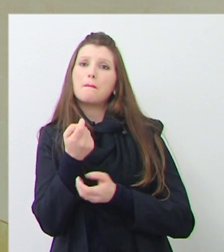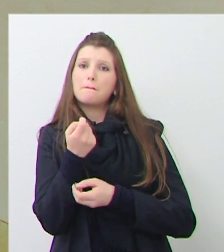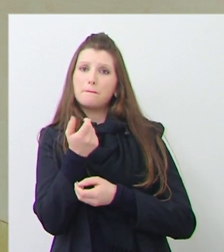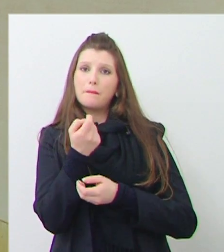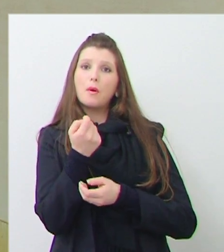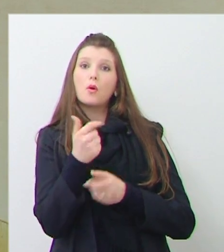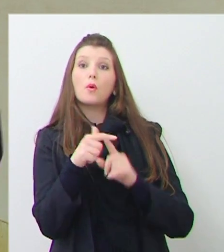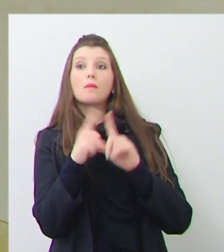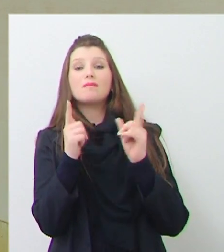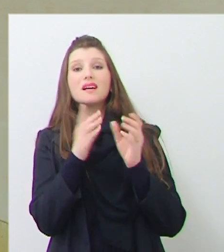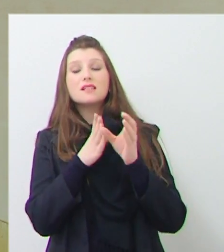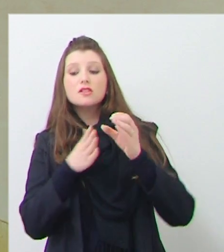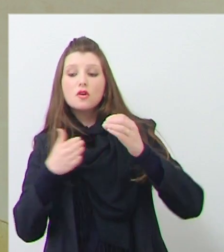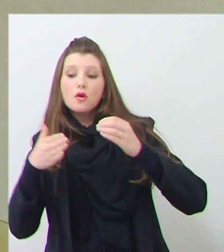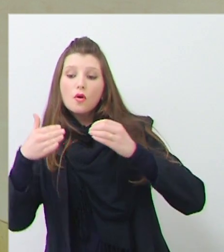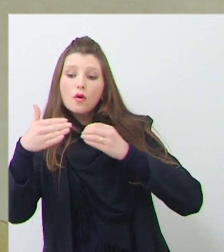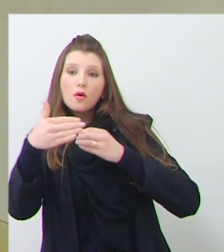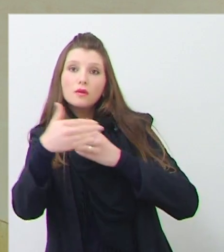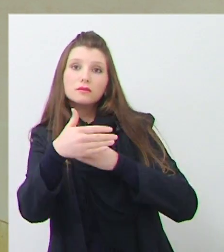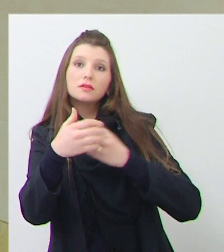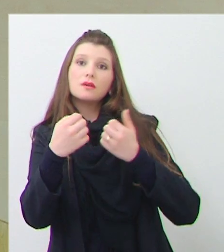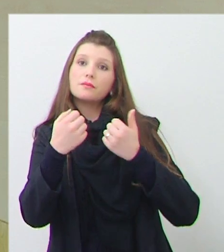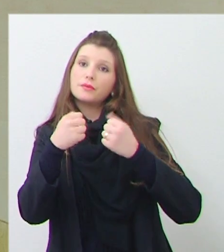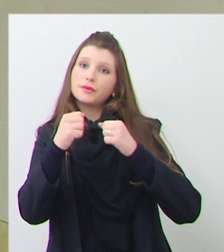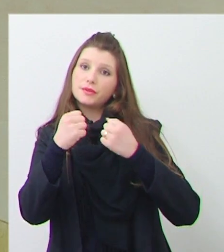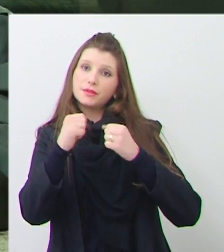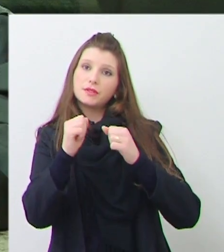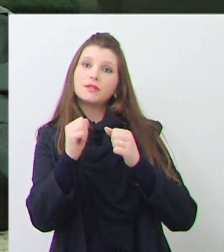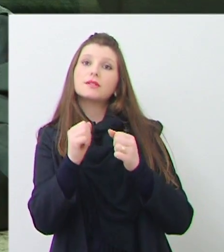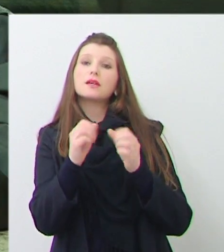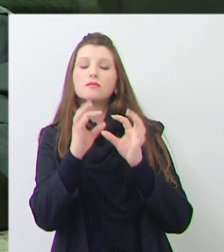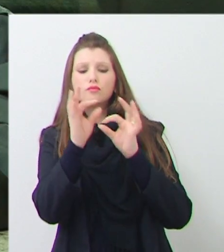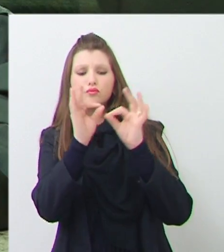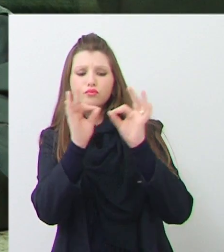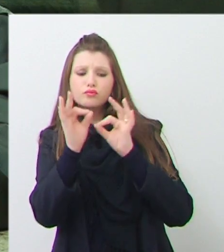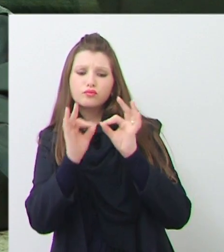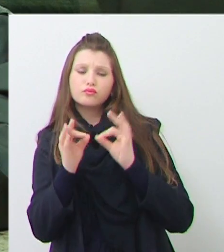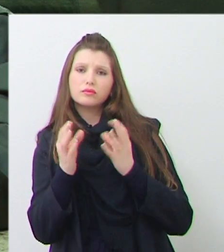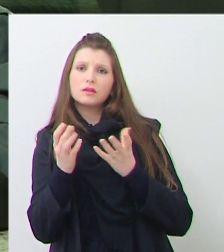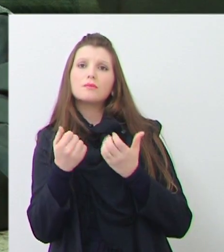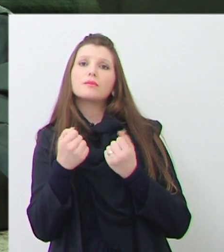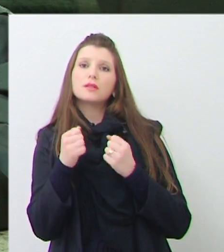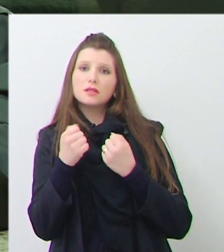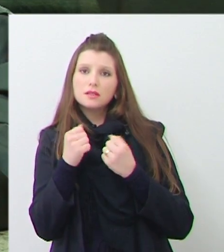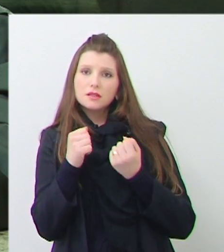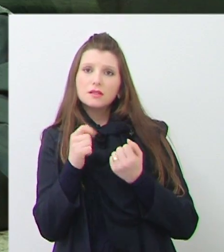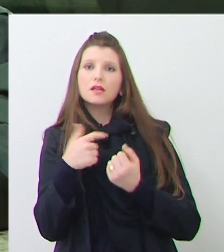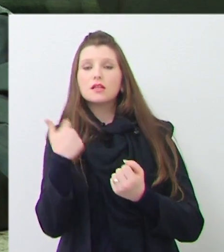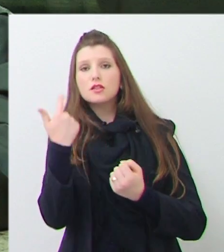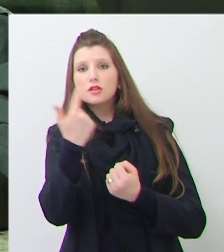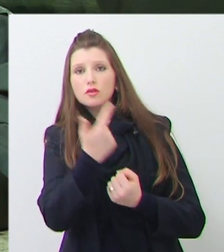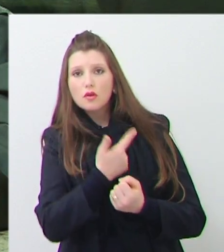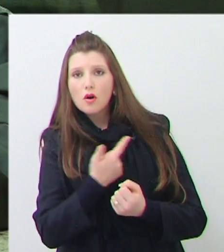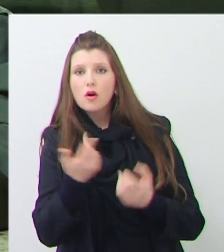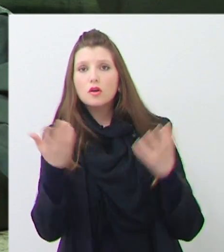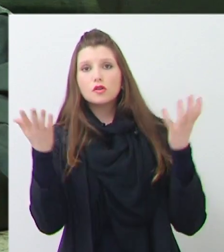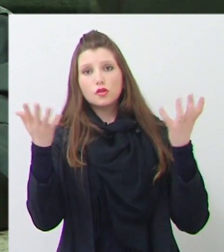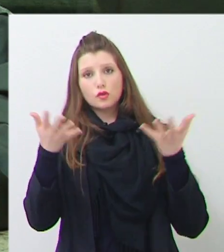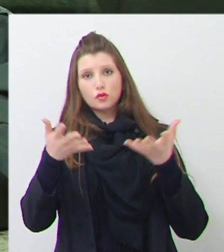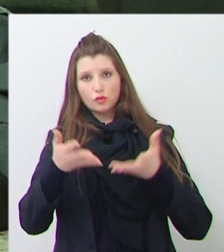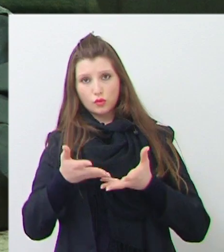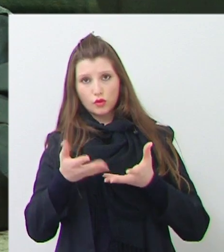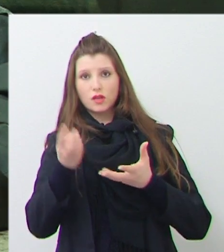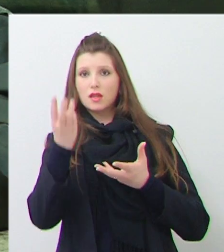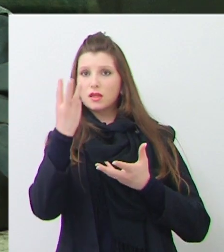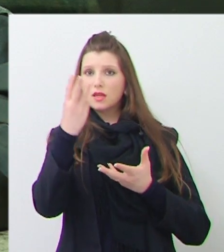é muito pouco uma rótula para ficar todo esse tempo lá parado. Então o bom senso tem que prevalecer. Se nós que estamos aqui,